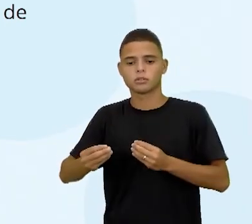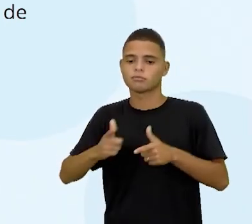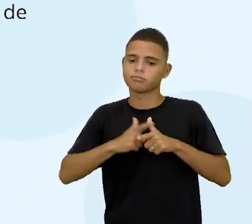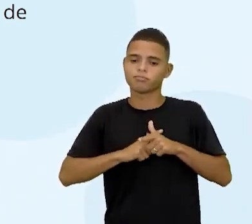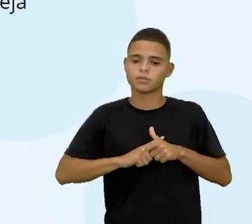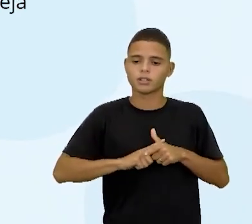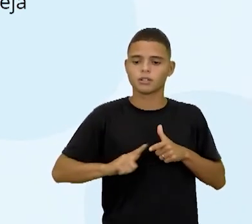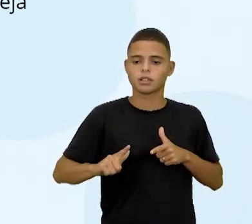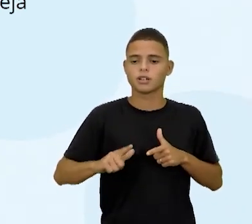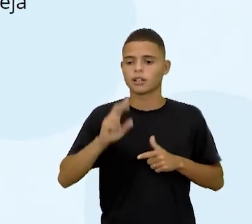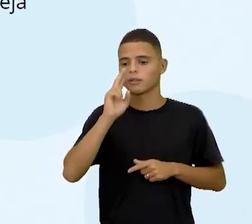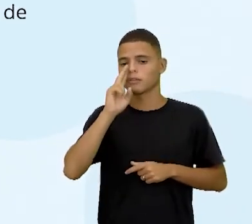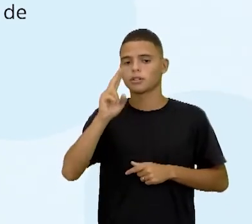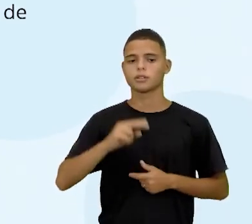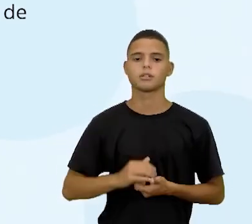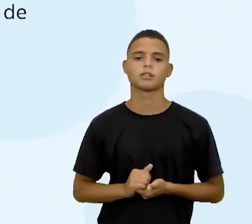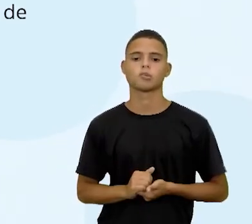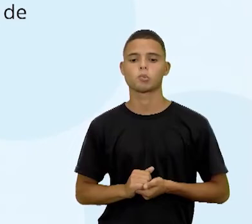forte.